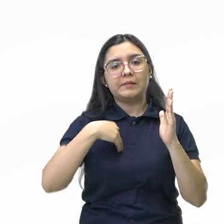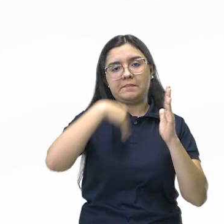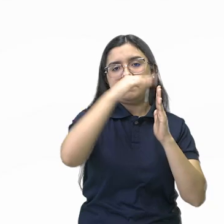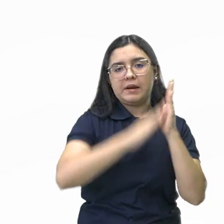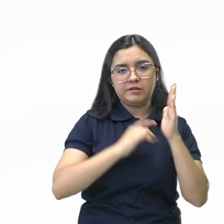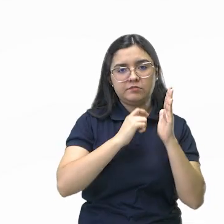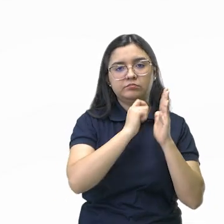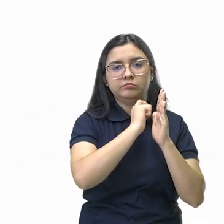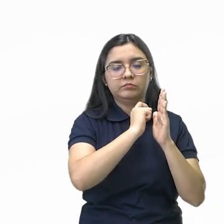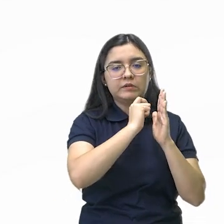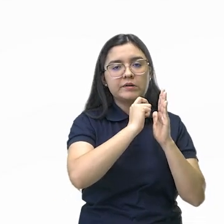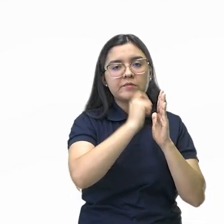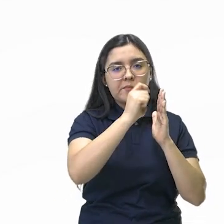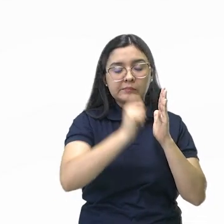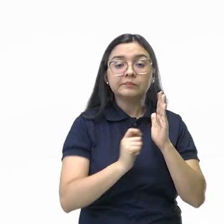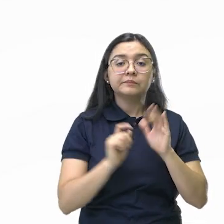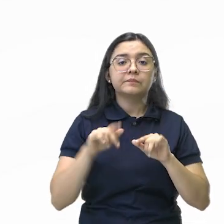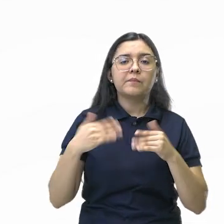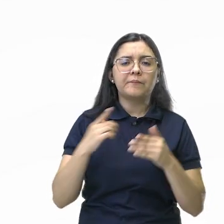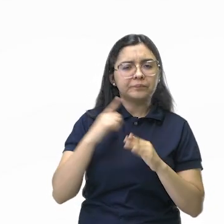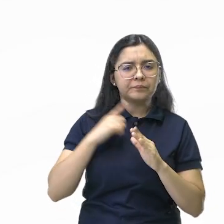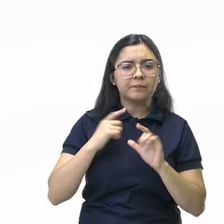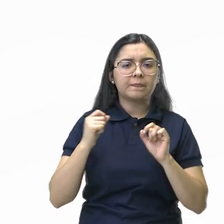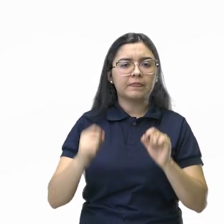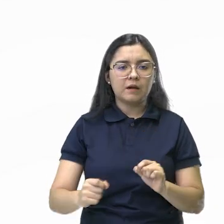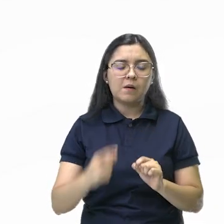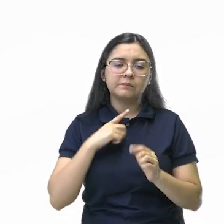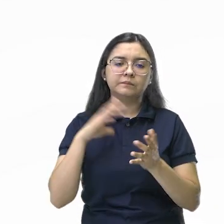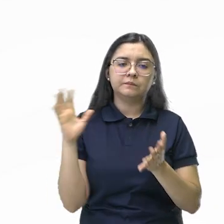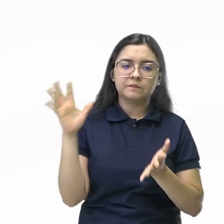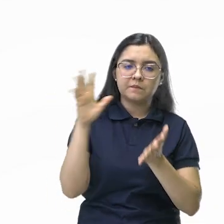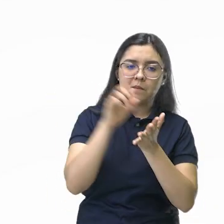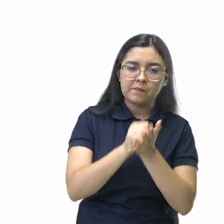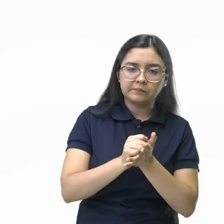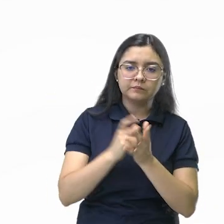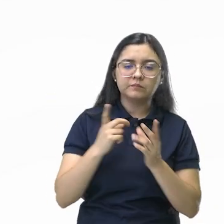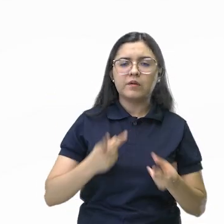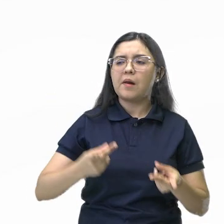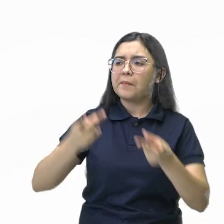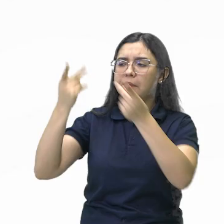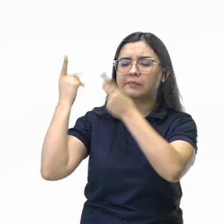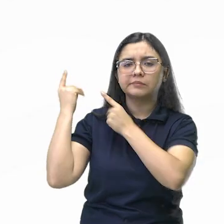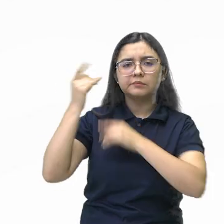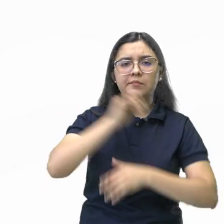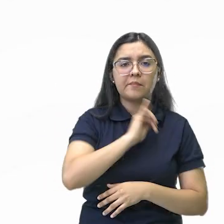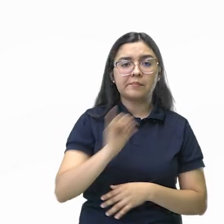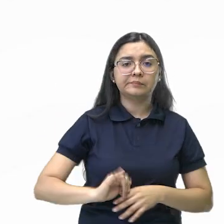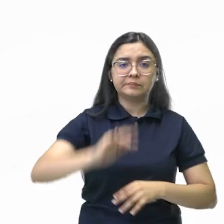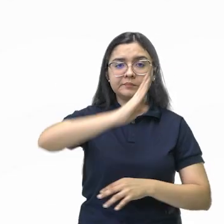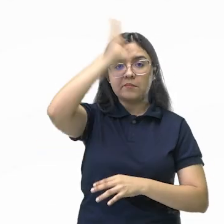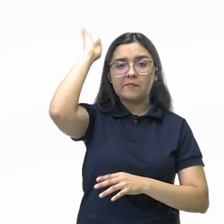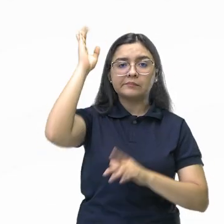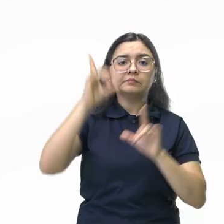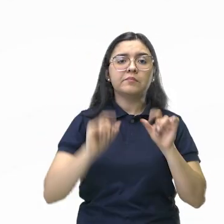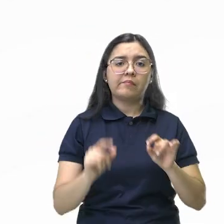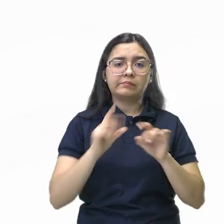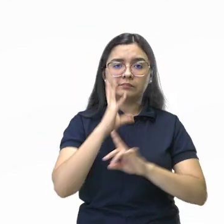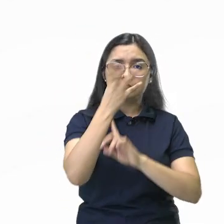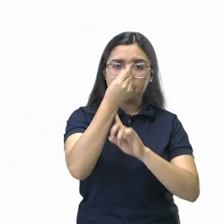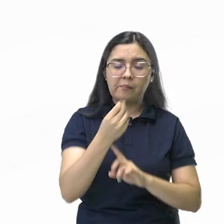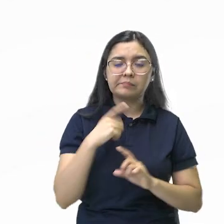paredes. Apesar de existir relato de escrituras em paredes desde o Império Romano, o grafite começou a